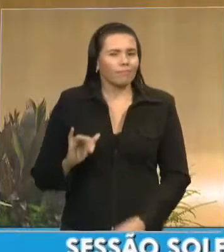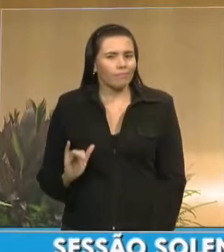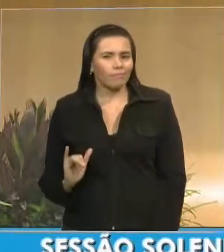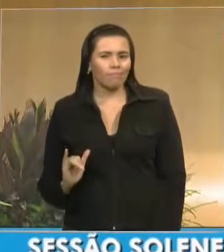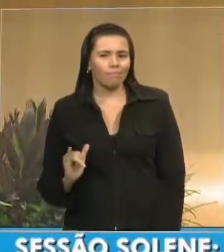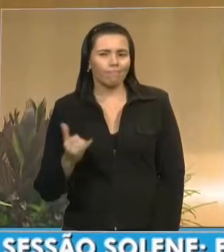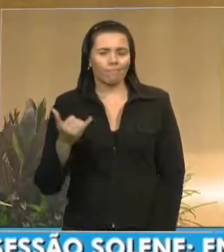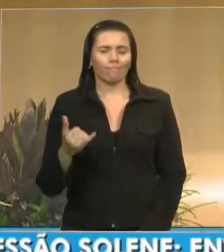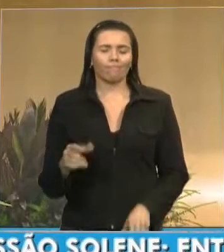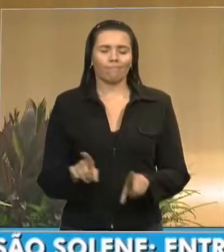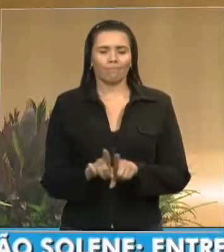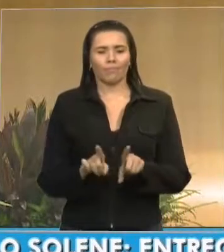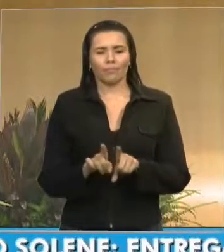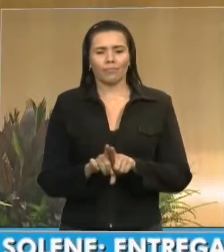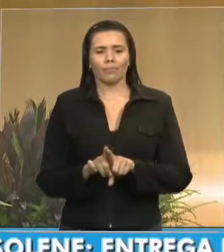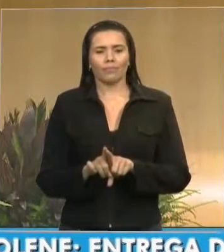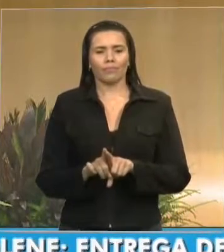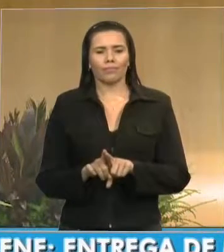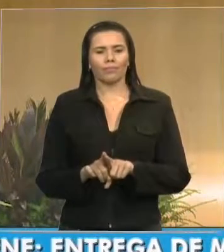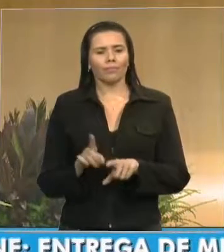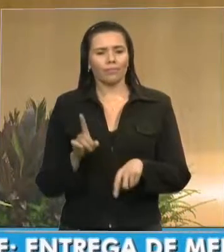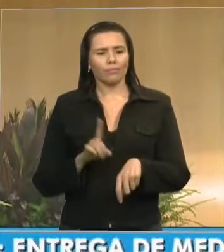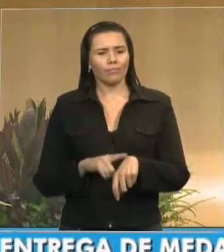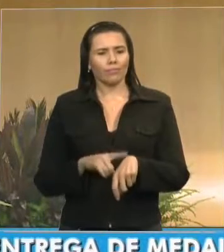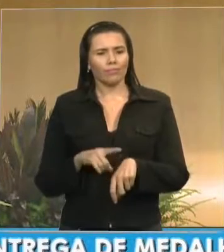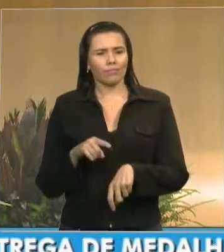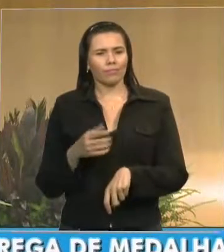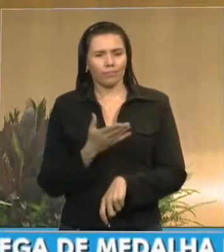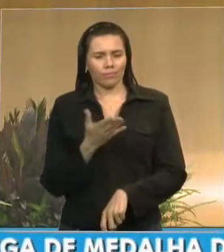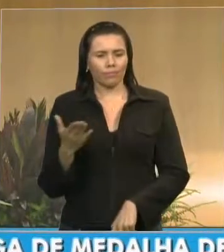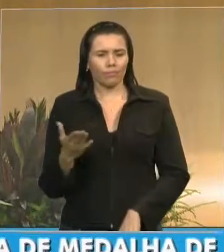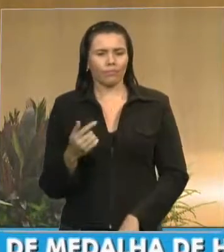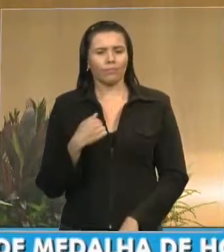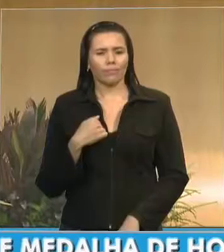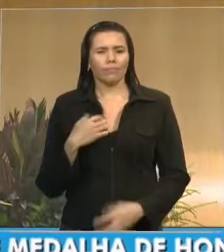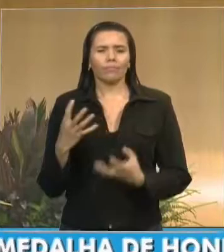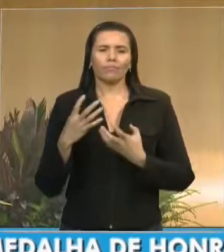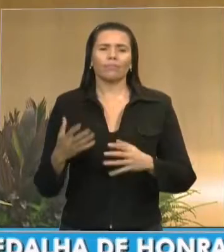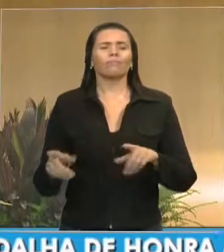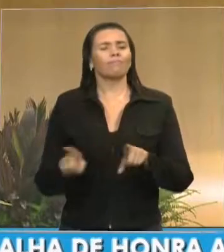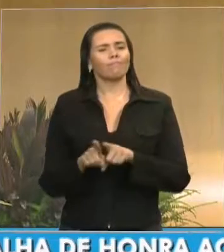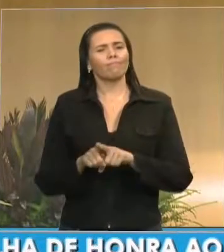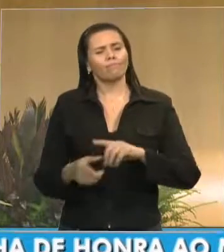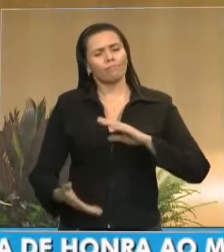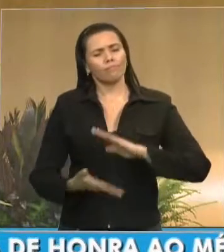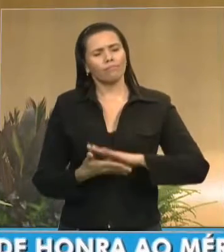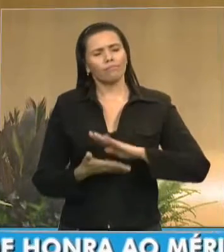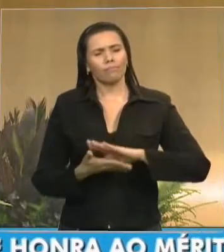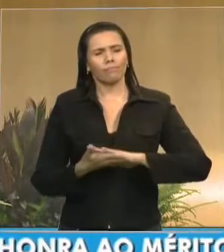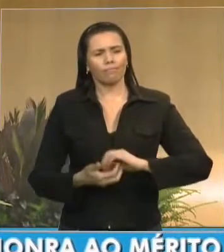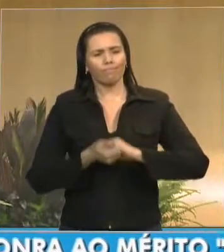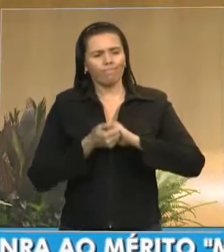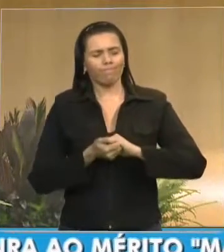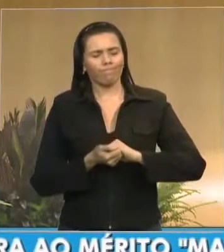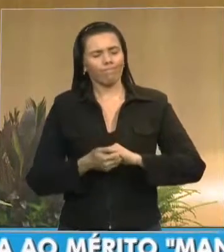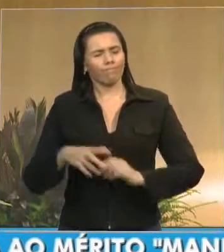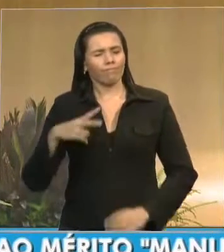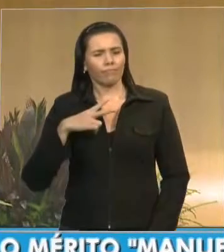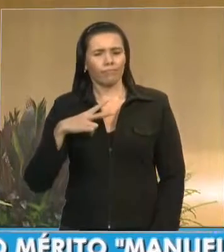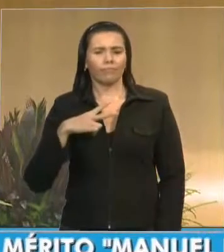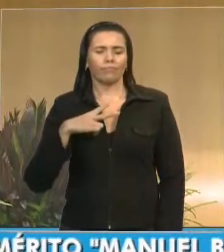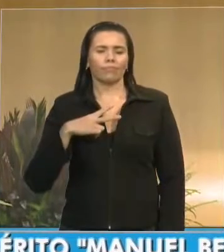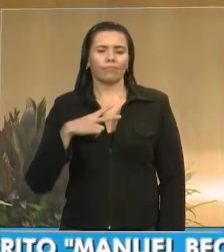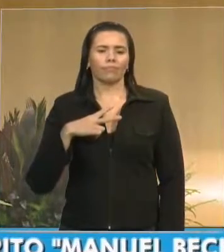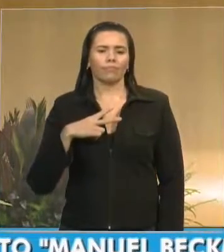do tempo de vocês, eu queria fazer uma homenagem pessoal de